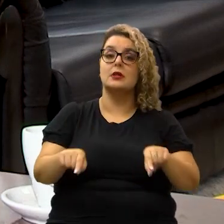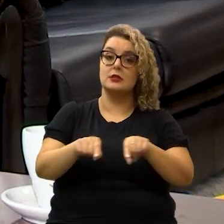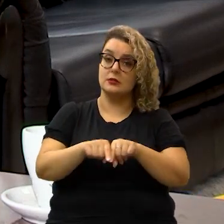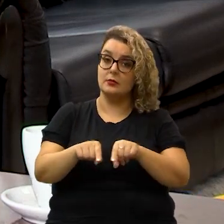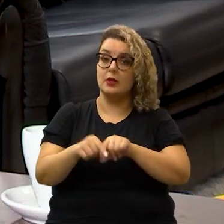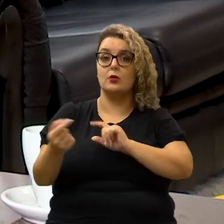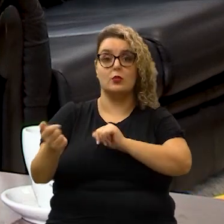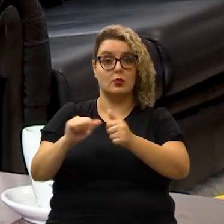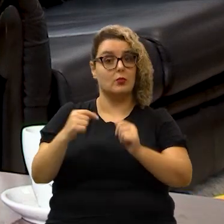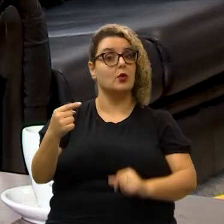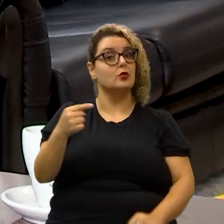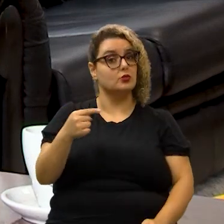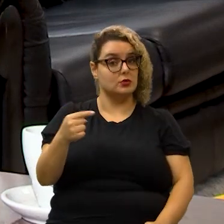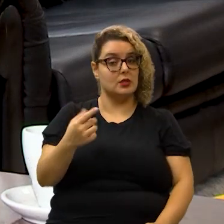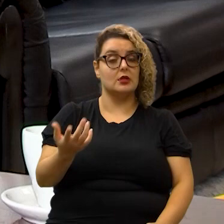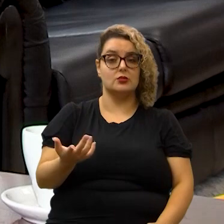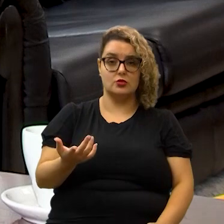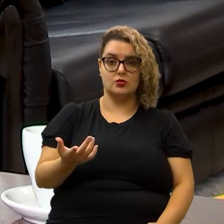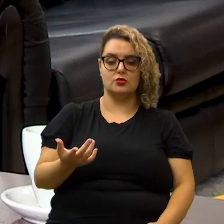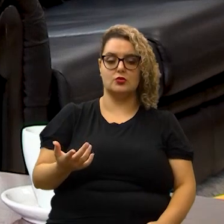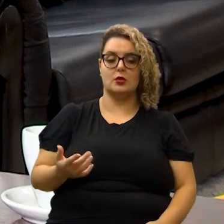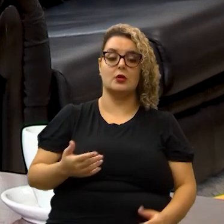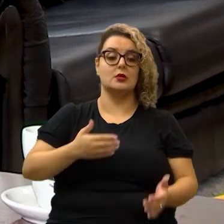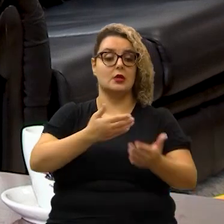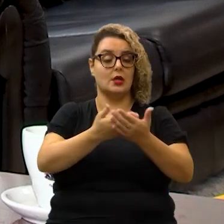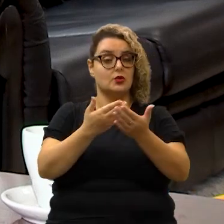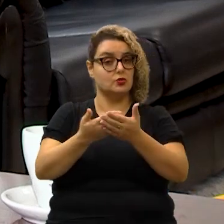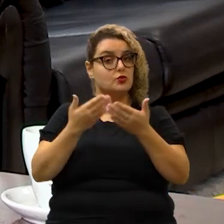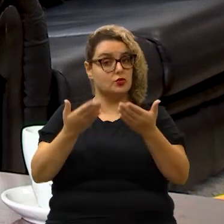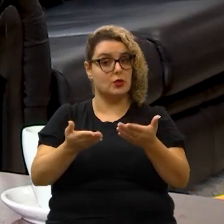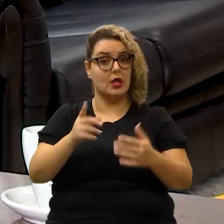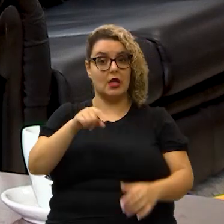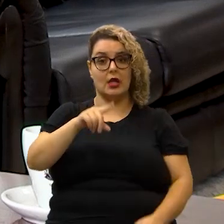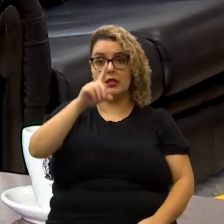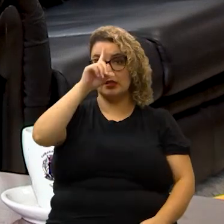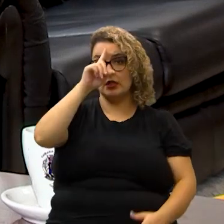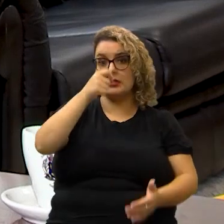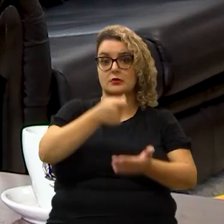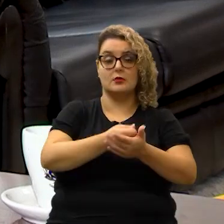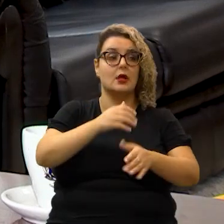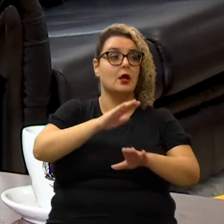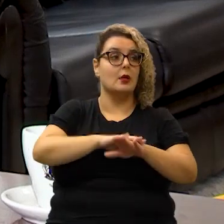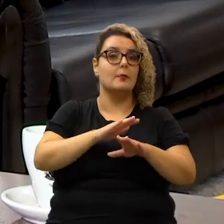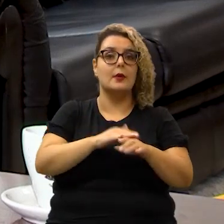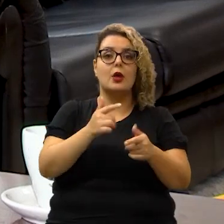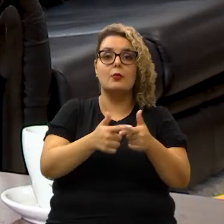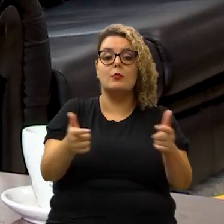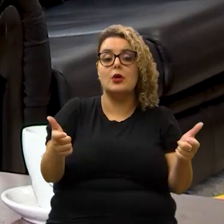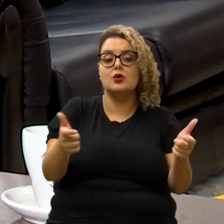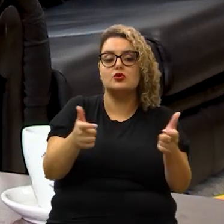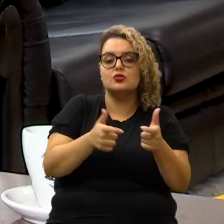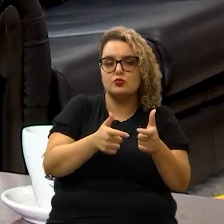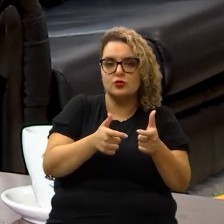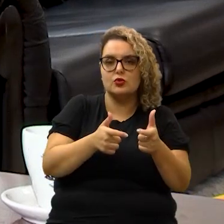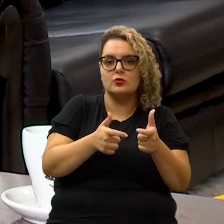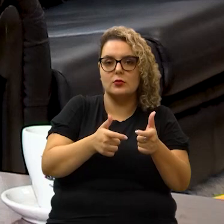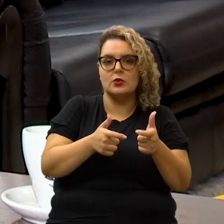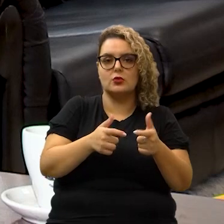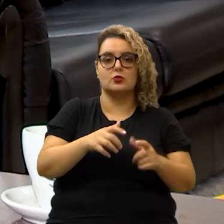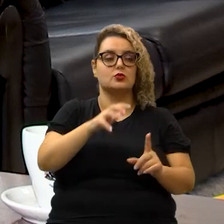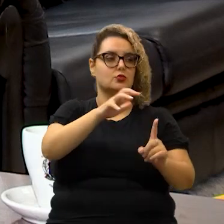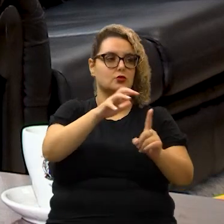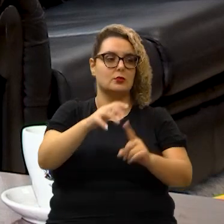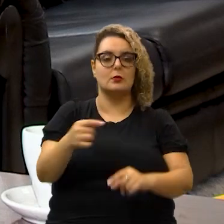aqueles negativos. E a partir dos estudos são definidas as ações para mitigar, minimizar os impactos